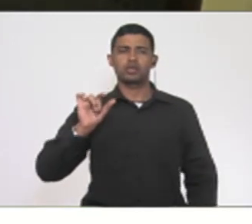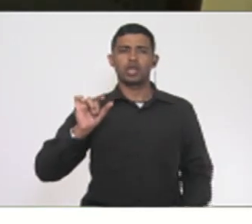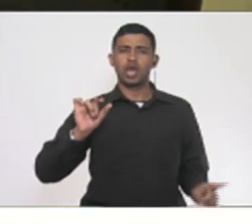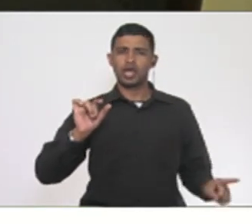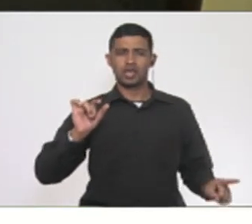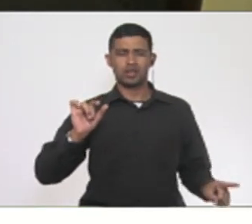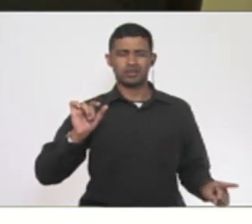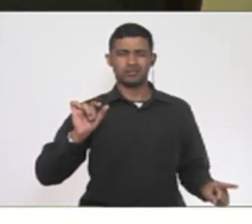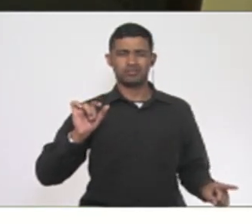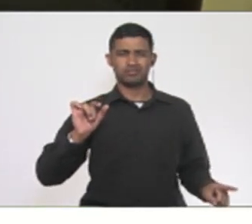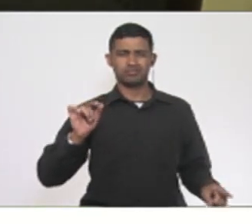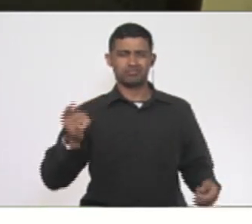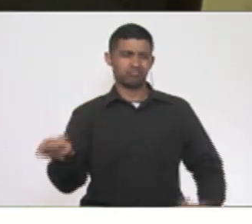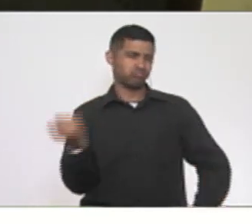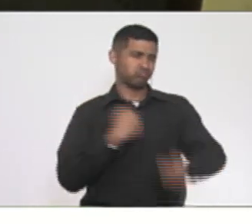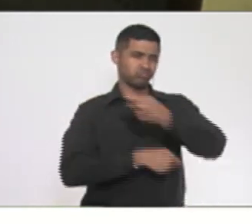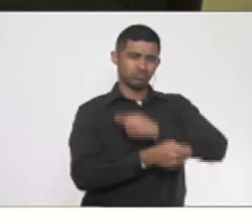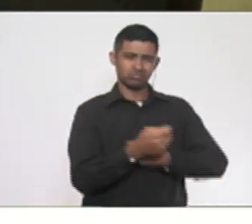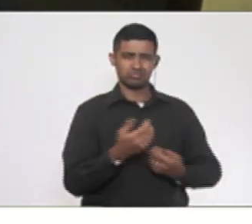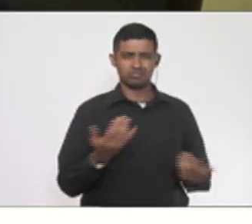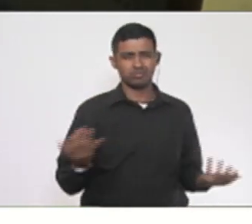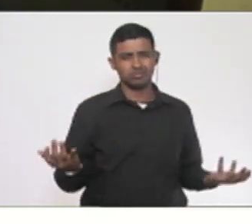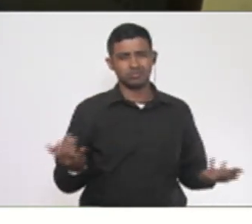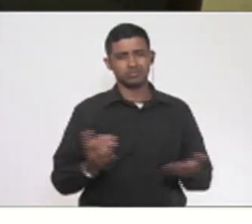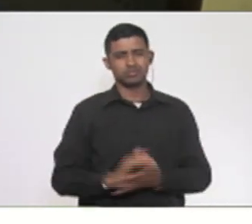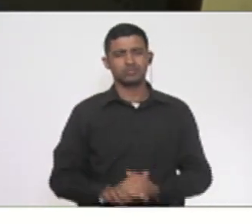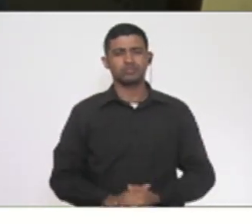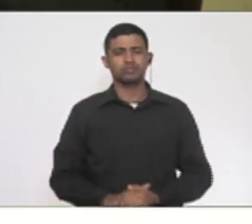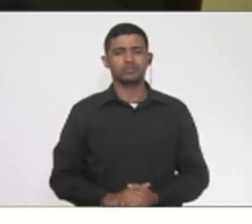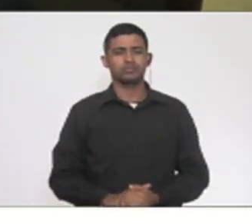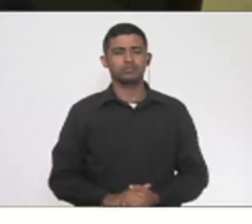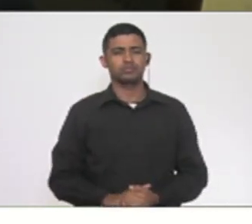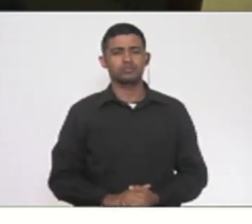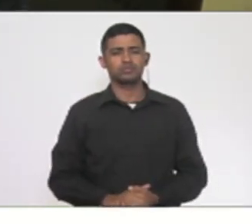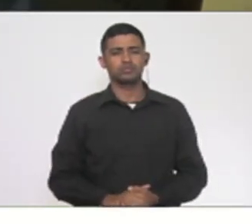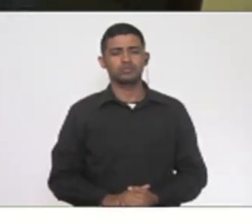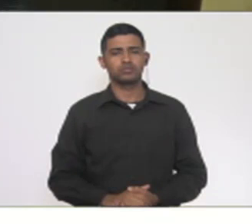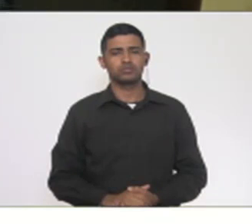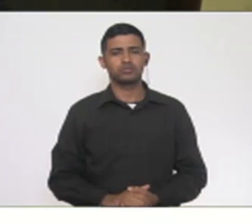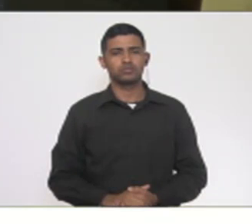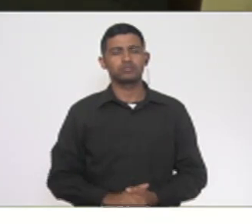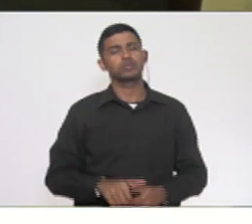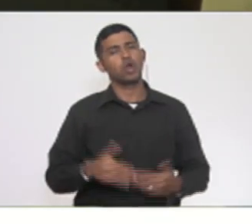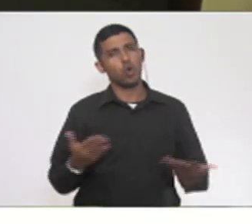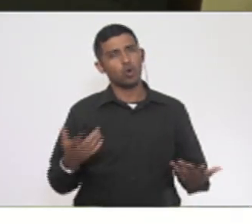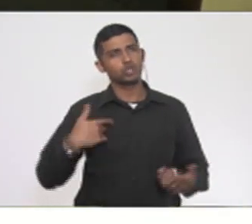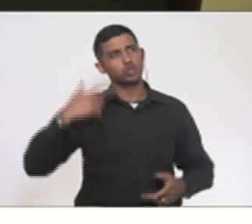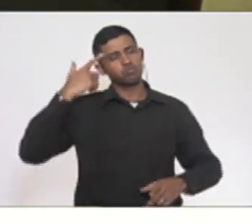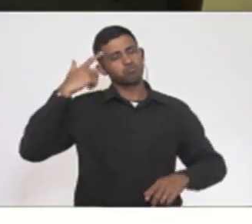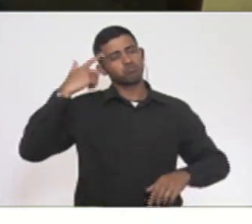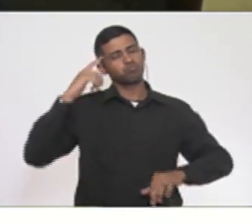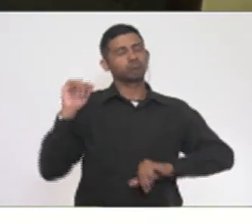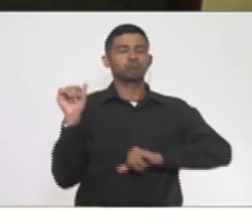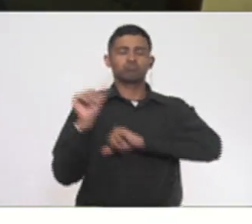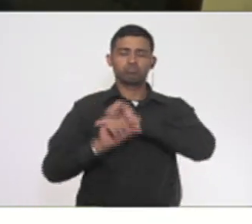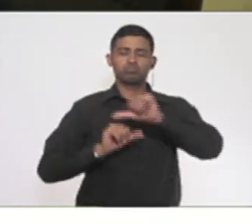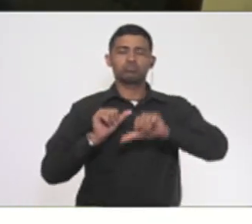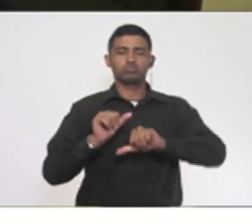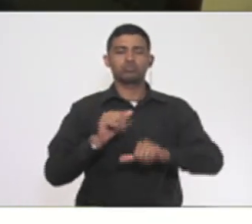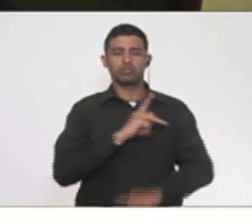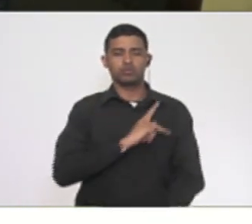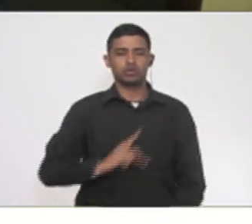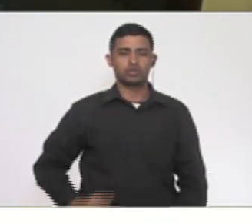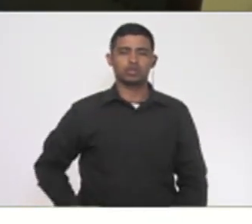ela mesma, né? Então, hoje eu refaço o meu raciocínio, presidente, e